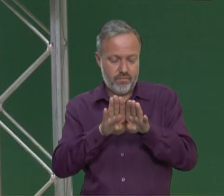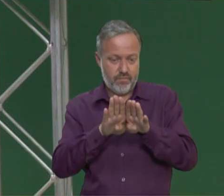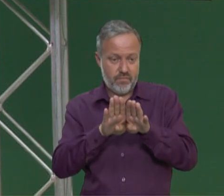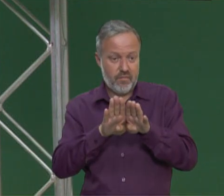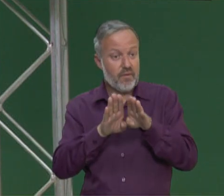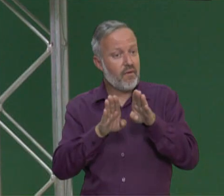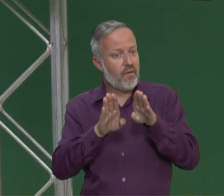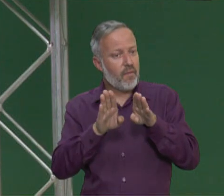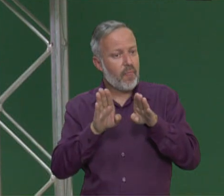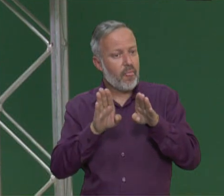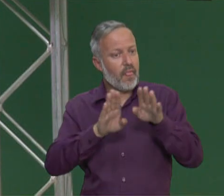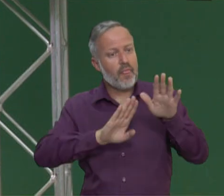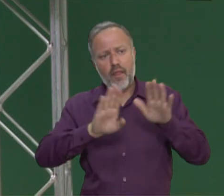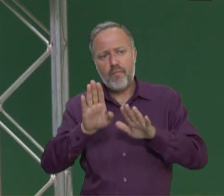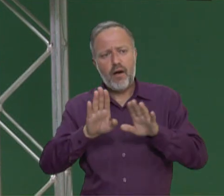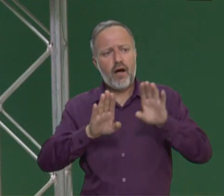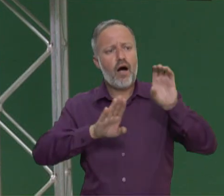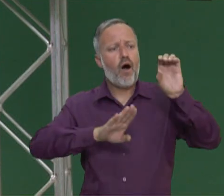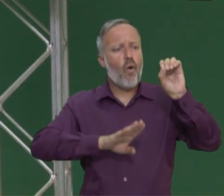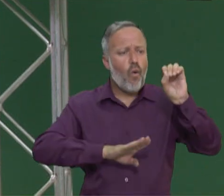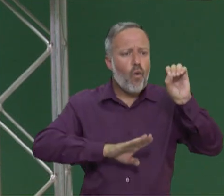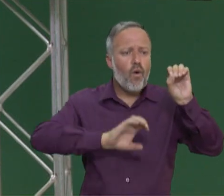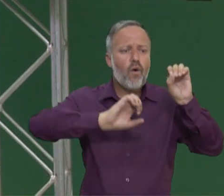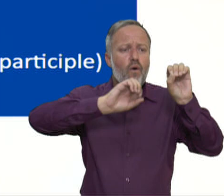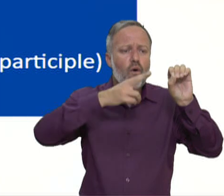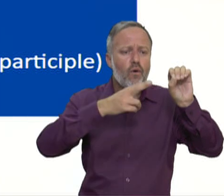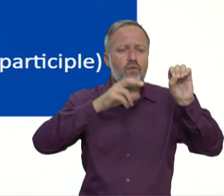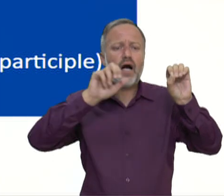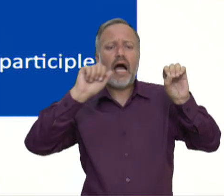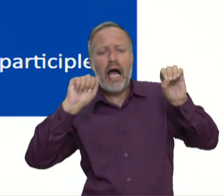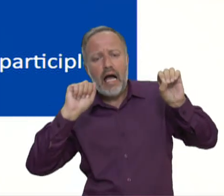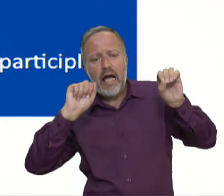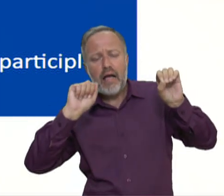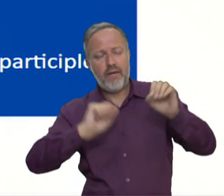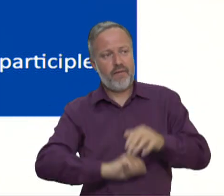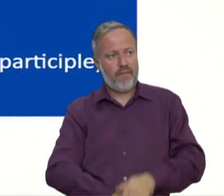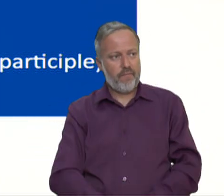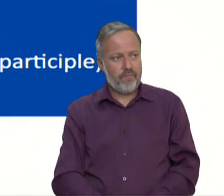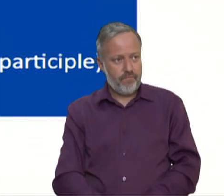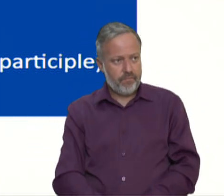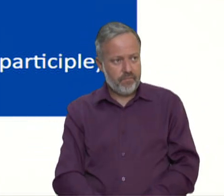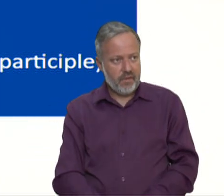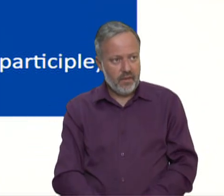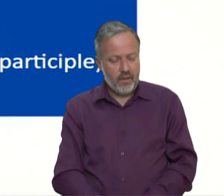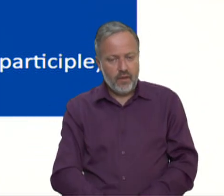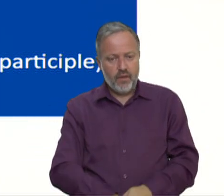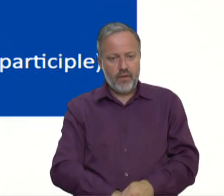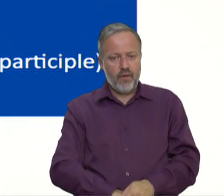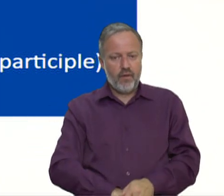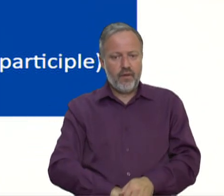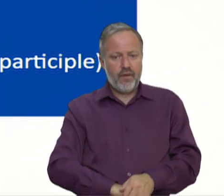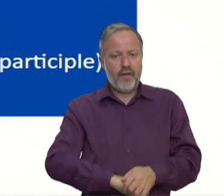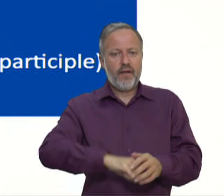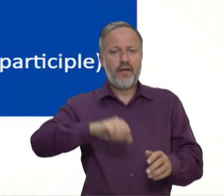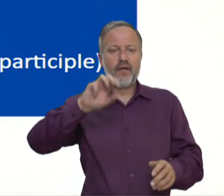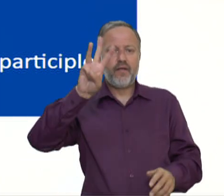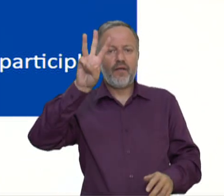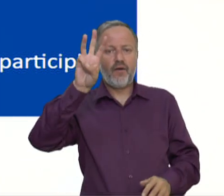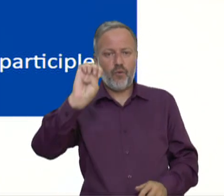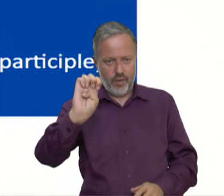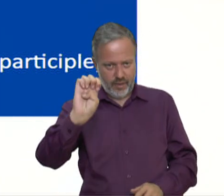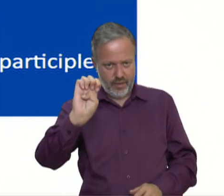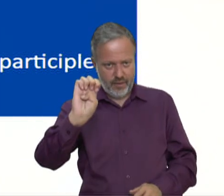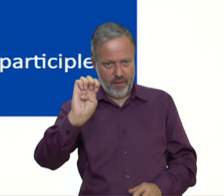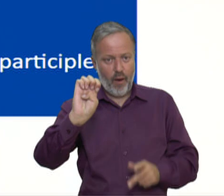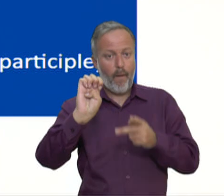tanto feminino quanto masculino, não tem gênero. Então, no plural, we, nós, já vimos